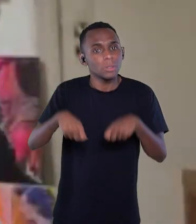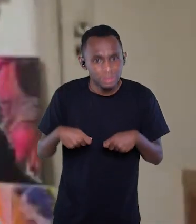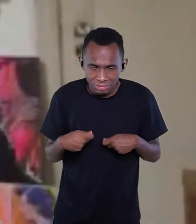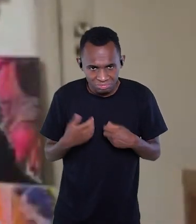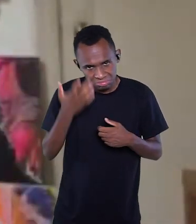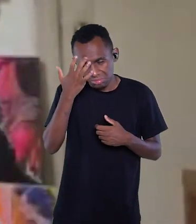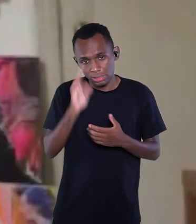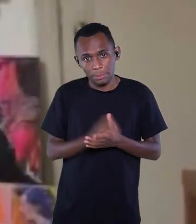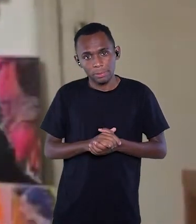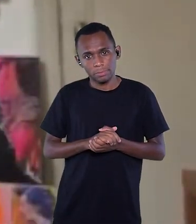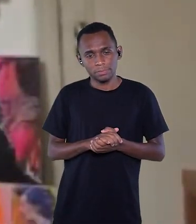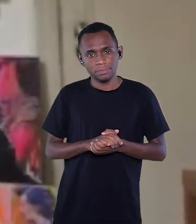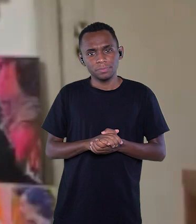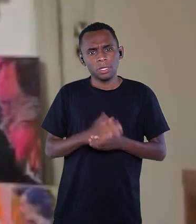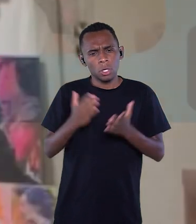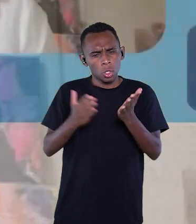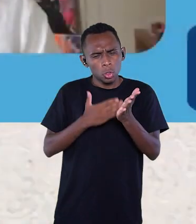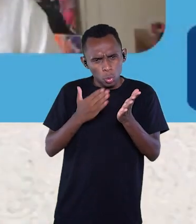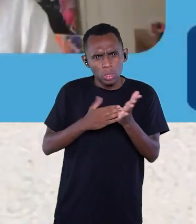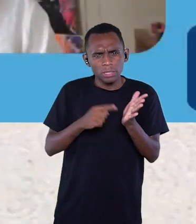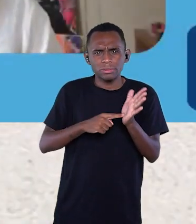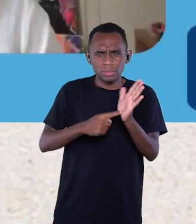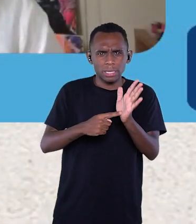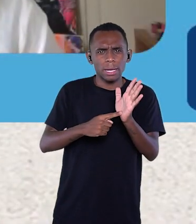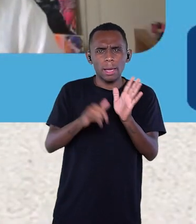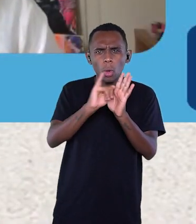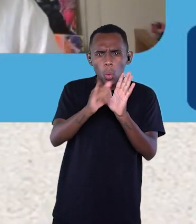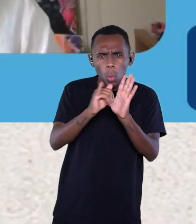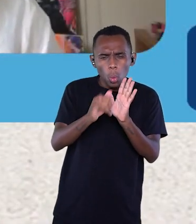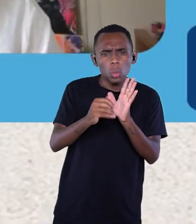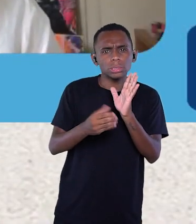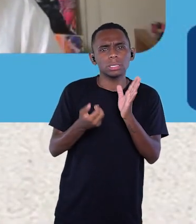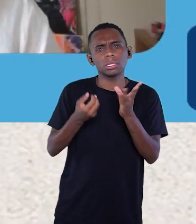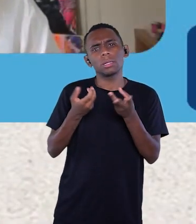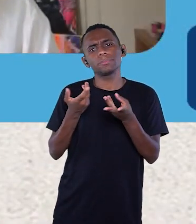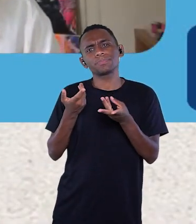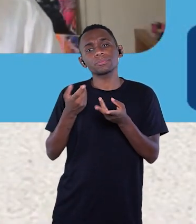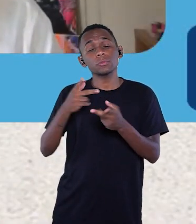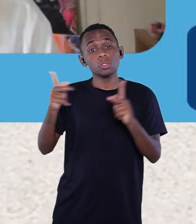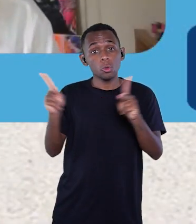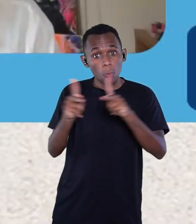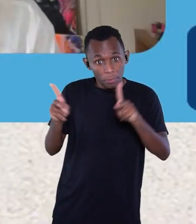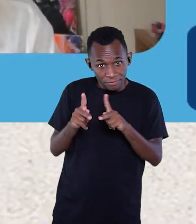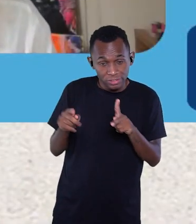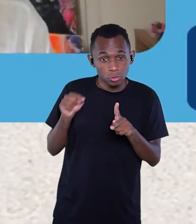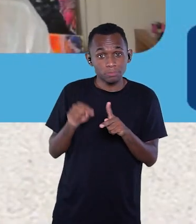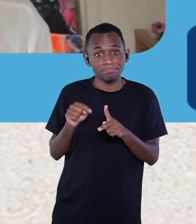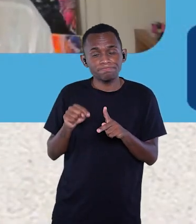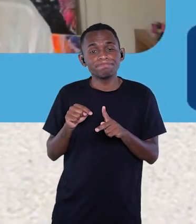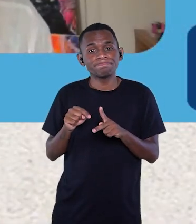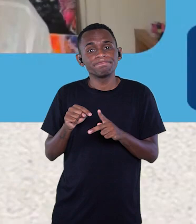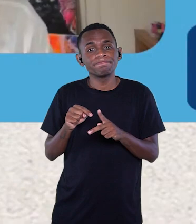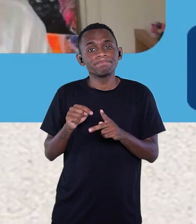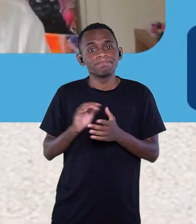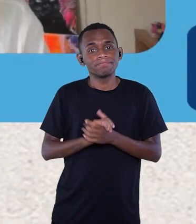ser. No livro você até conta um insight que um professor te